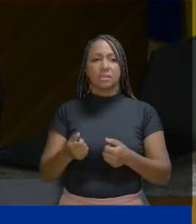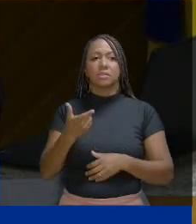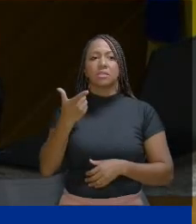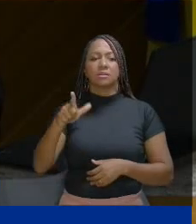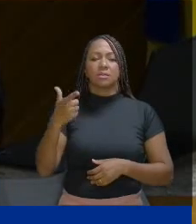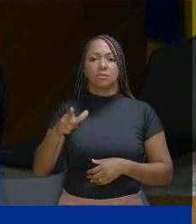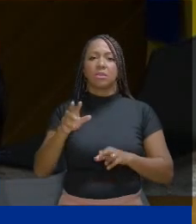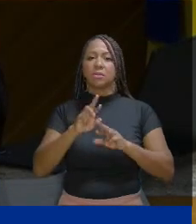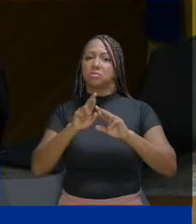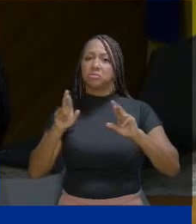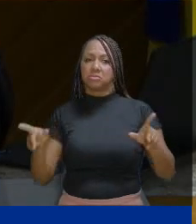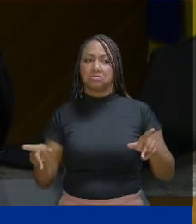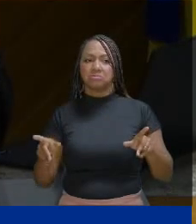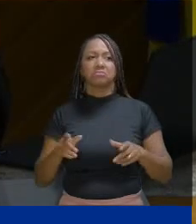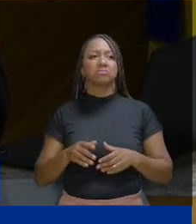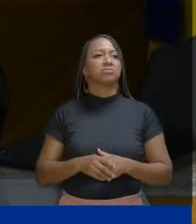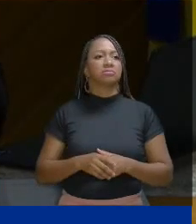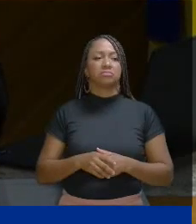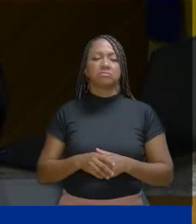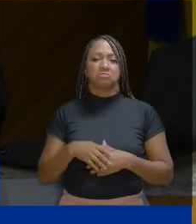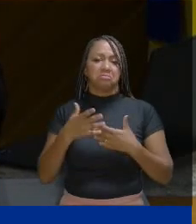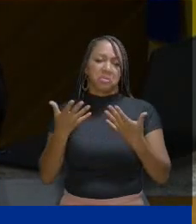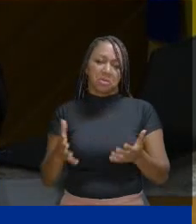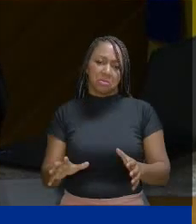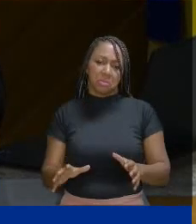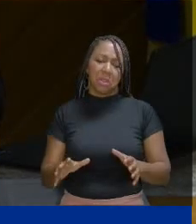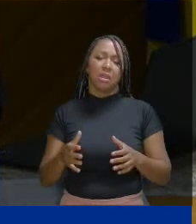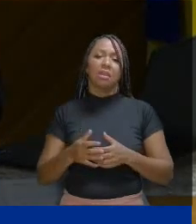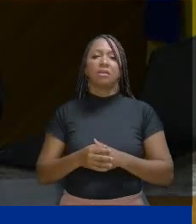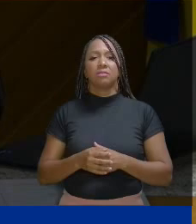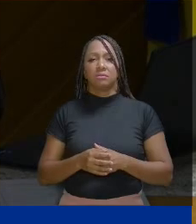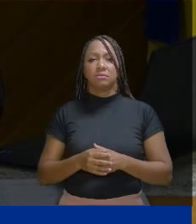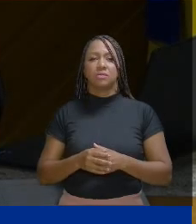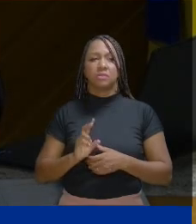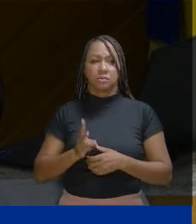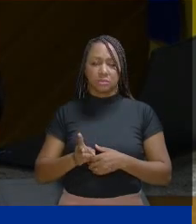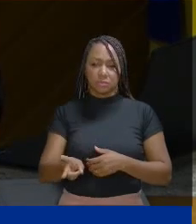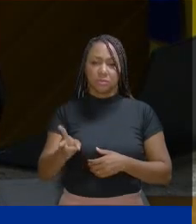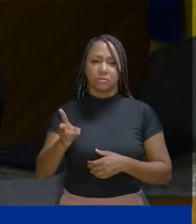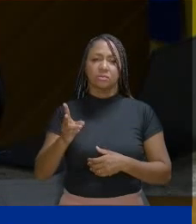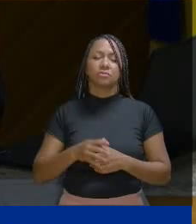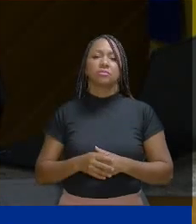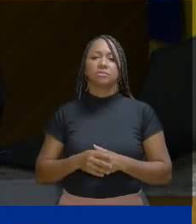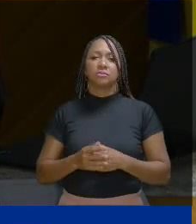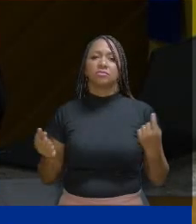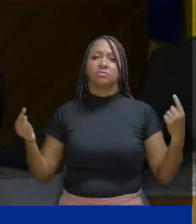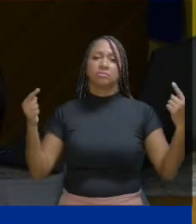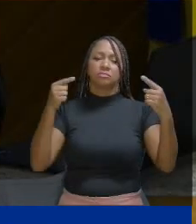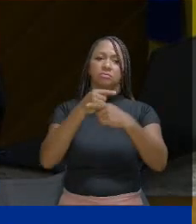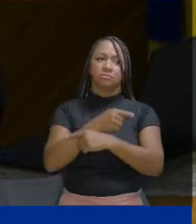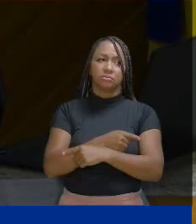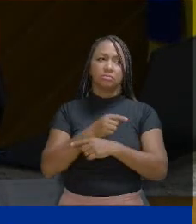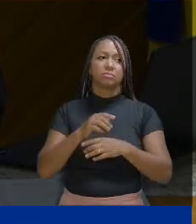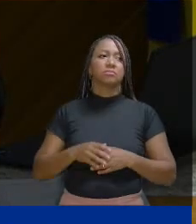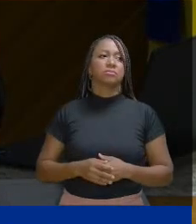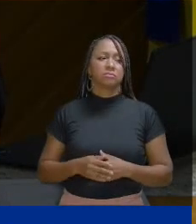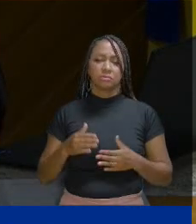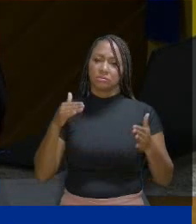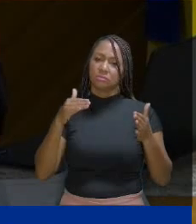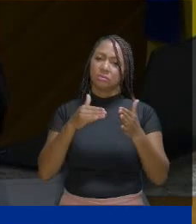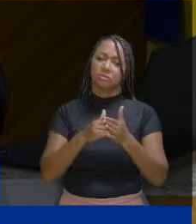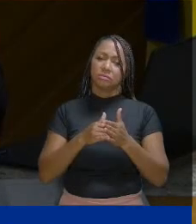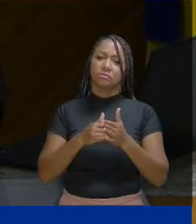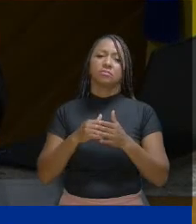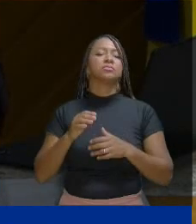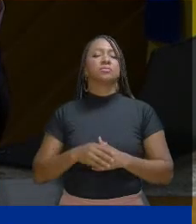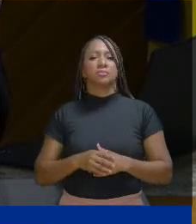há diferença, que não faz questão, eu deixo que Vossa Excelência prossiga. Caso contrário, eu vou